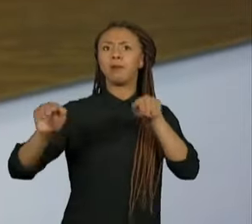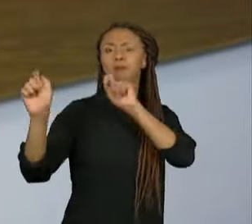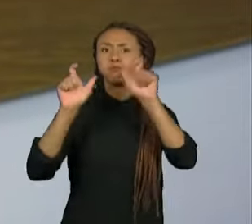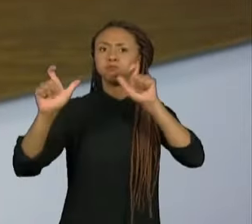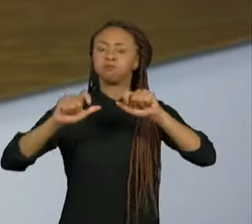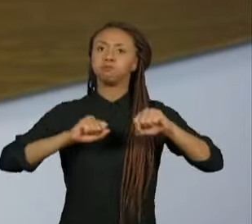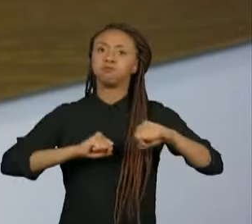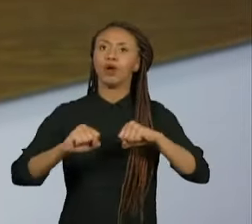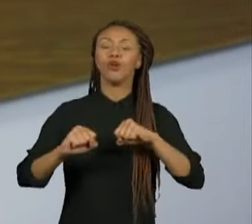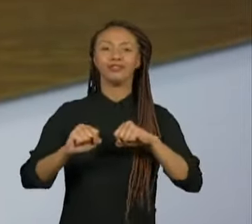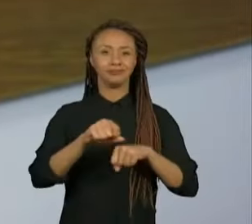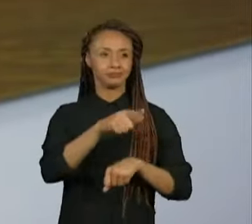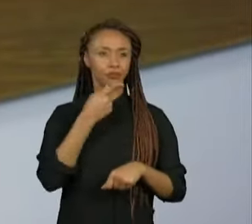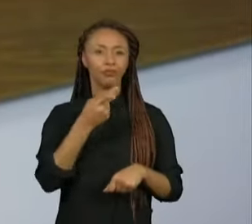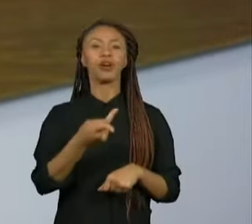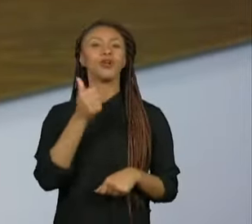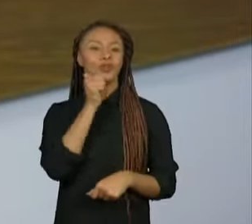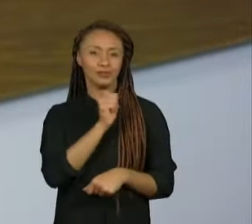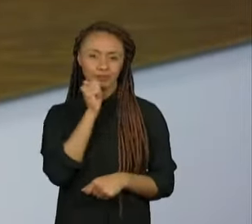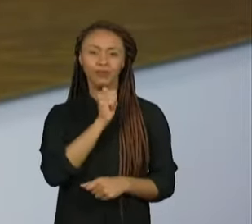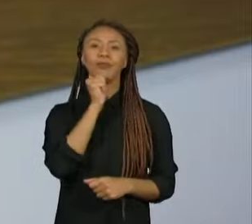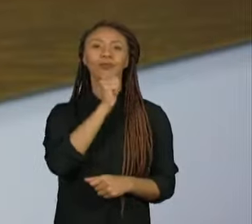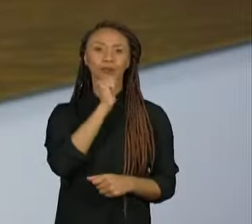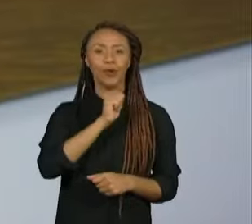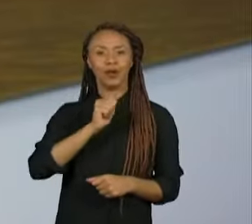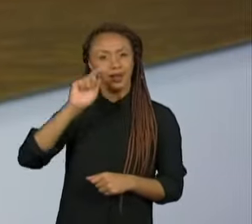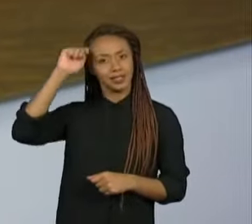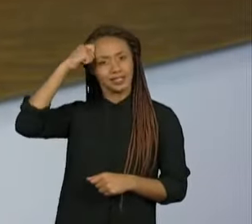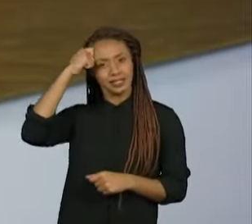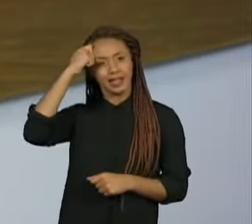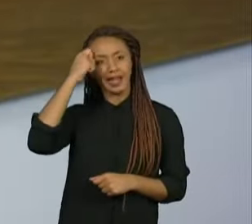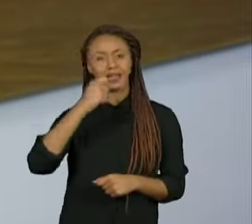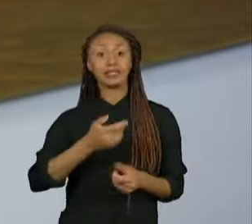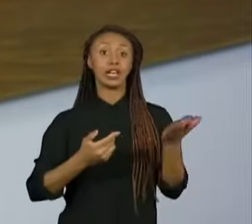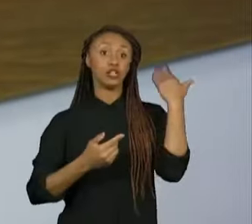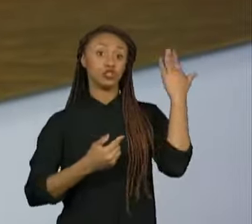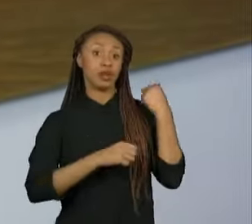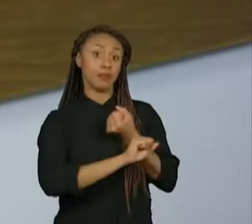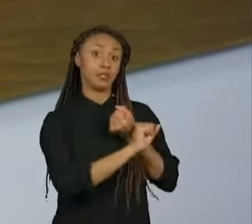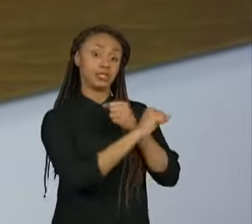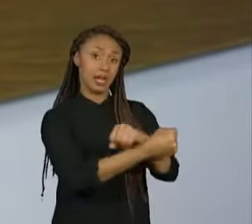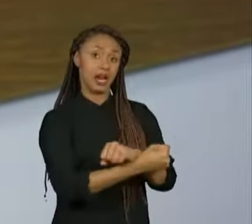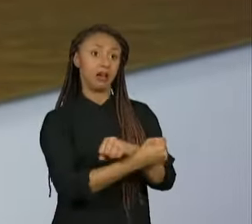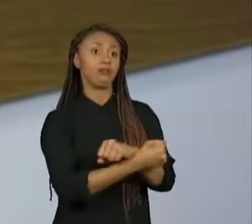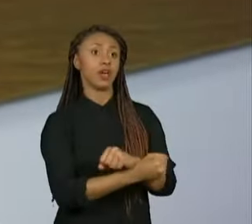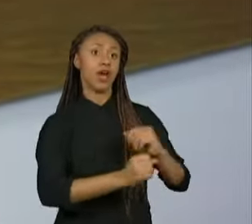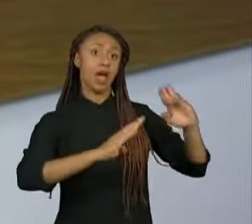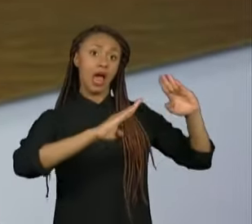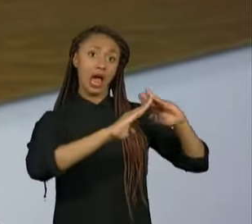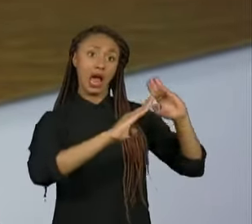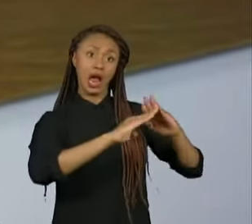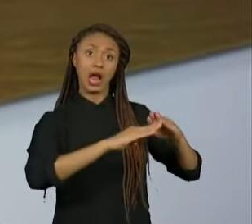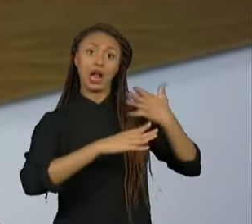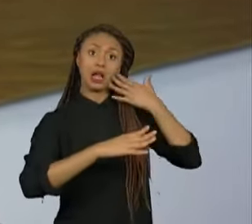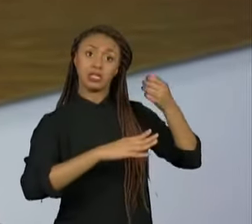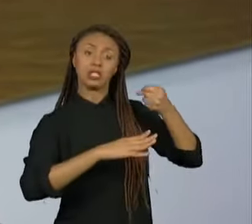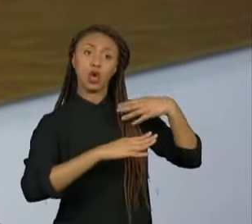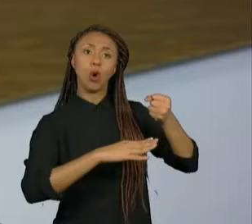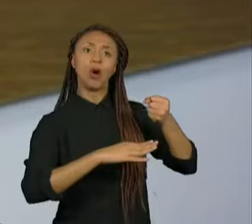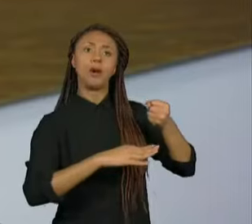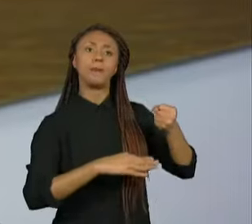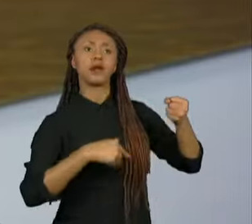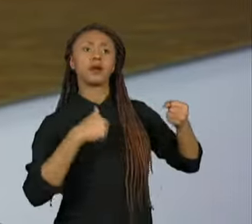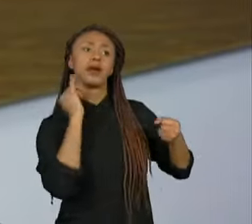que as mulheres negras contavam histórias para a Casa Grande dormir e hoje a gente escreve para essa Casa Grande